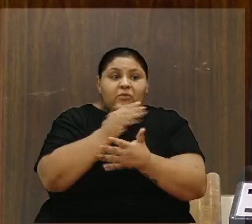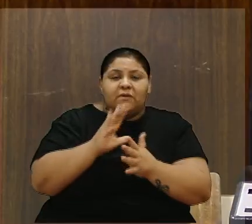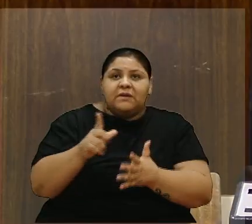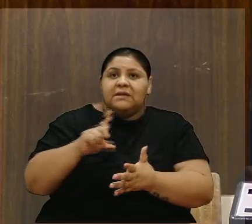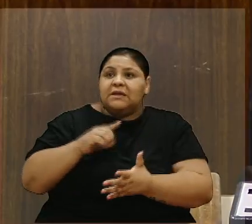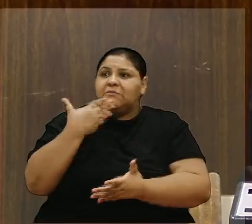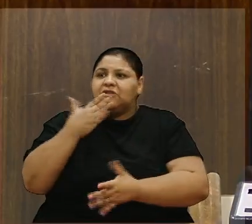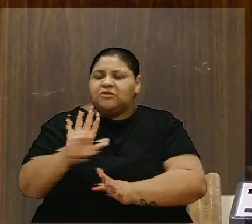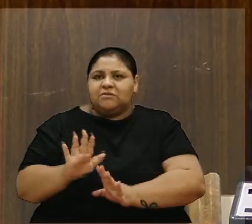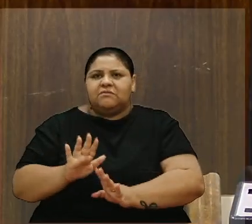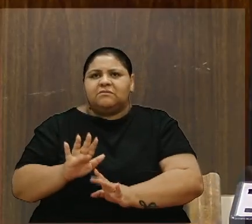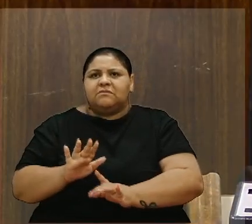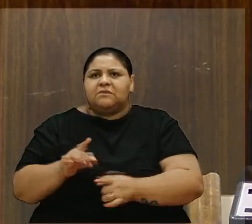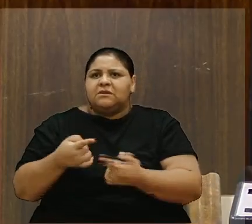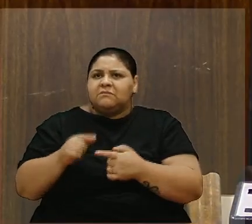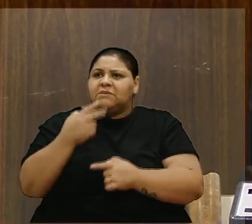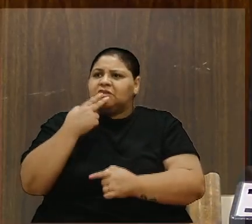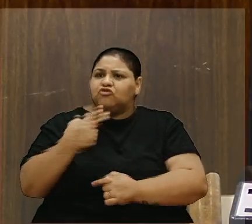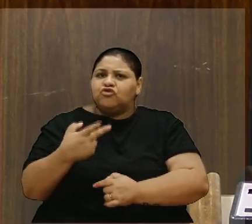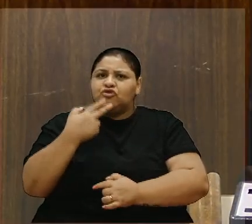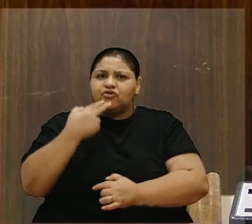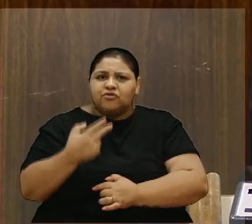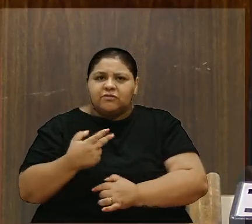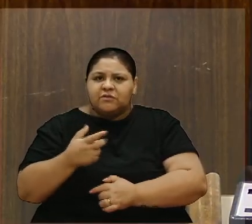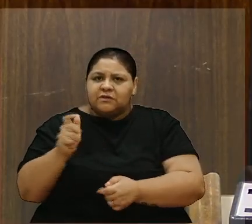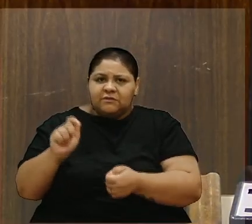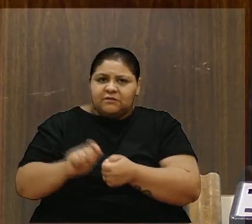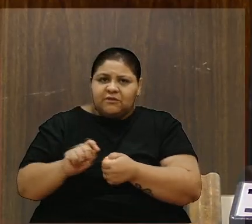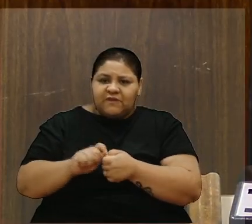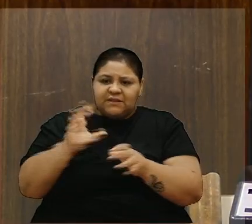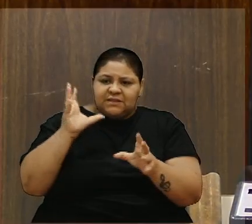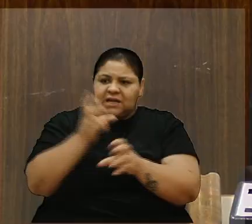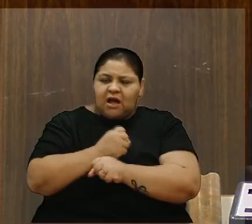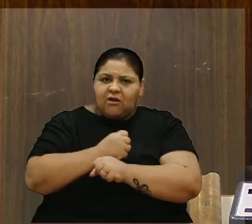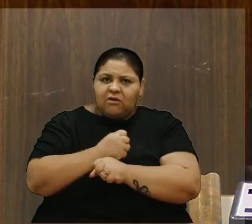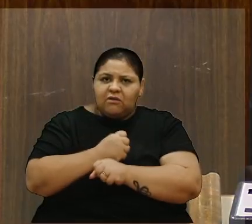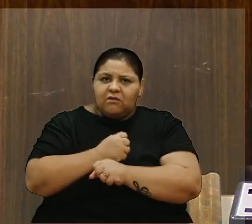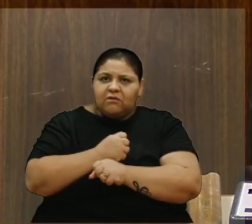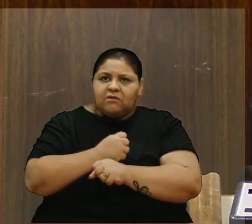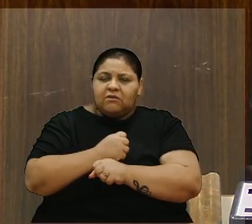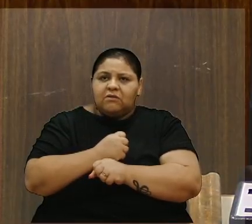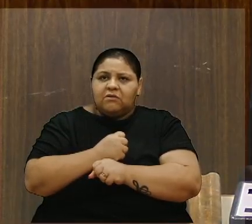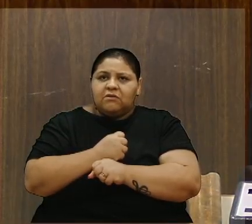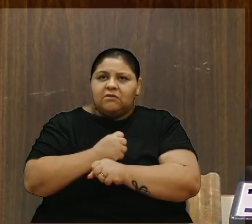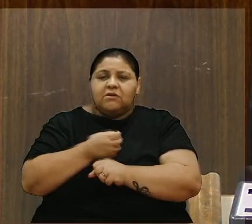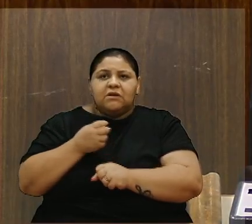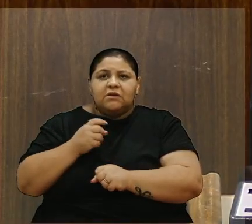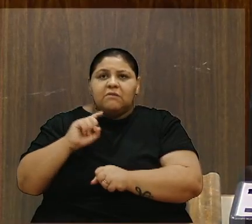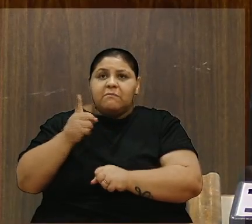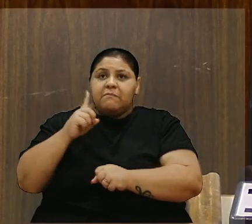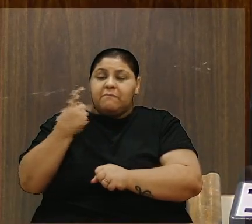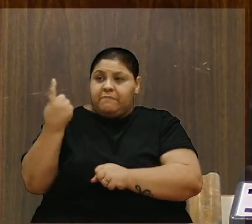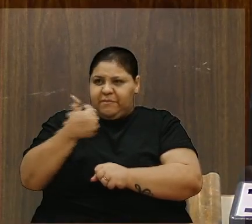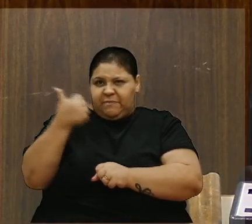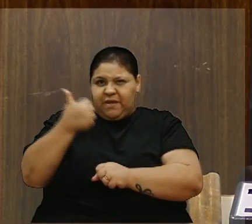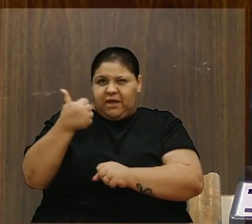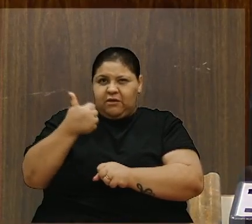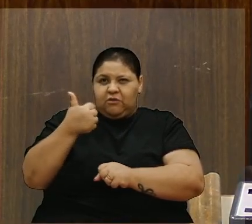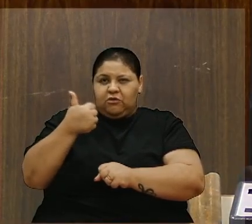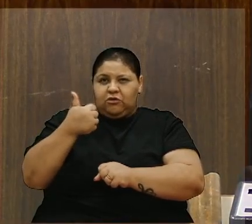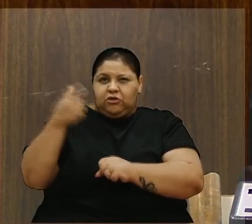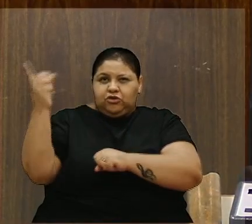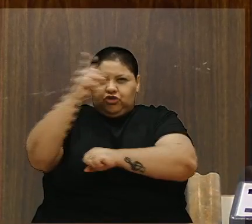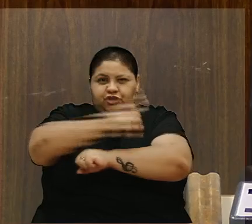pedir. Mas e as nutricionistas? Elas não fazem esse cálculo? Que todo dia 1º de cada mês a gente entrega para